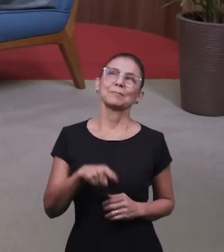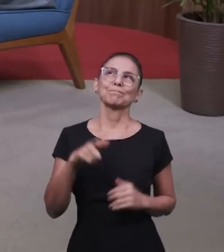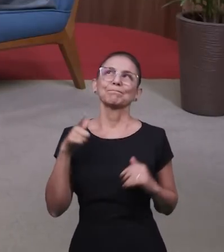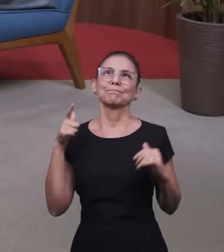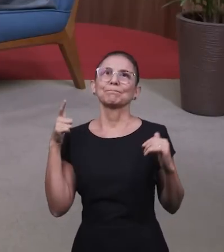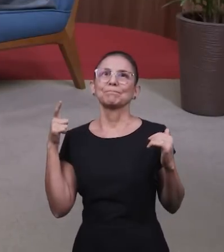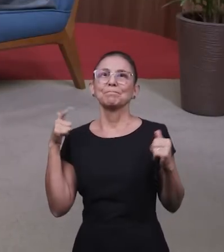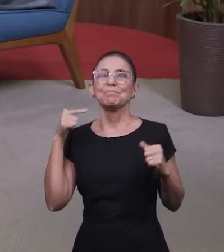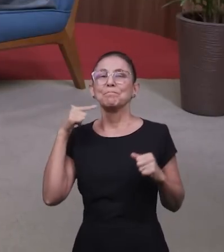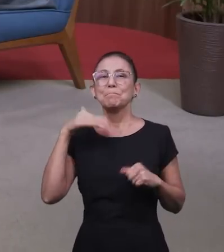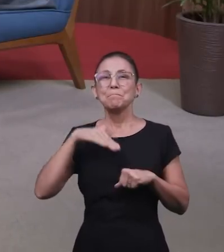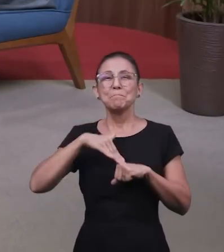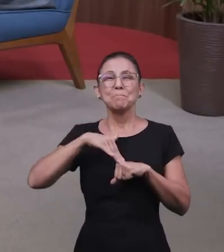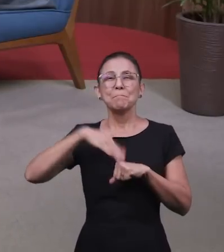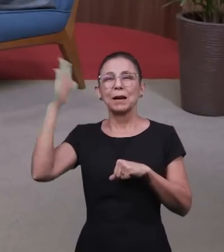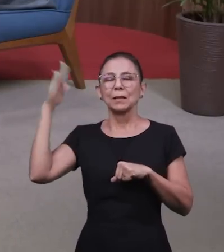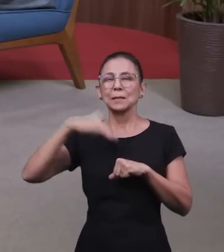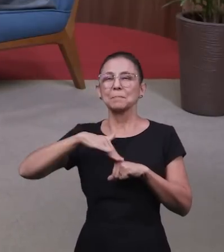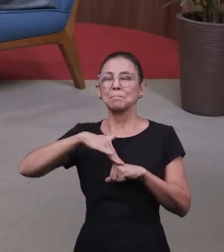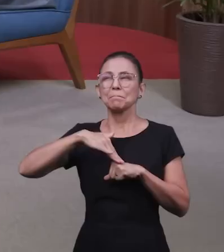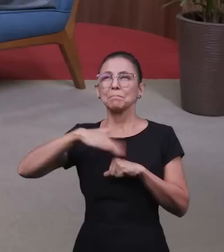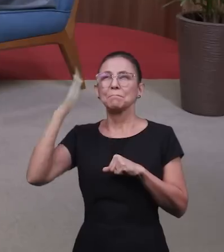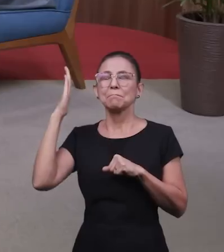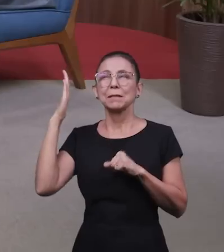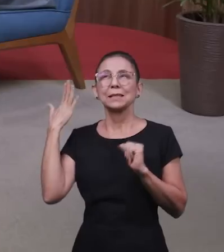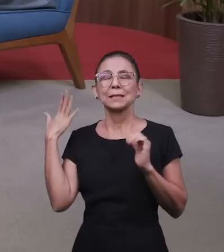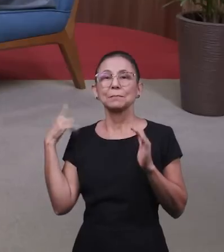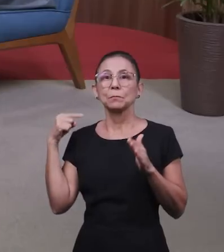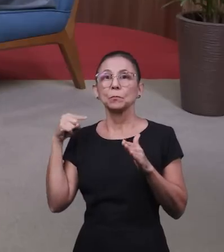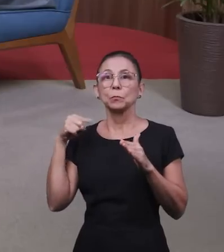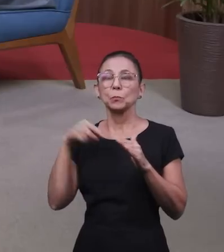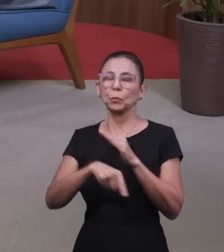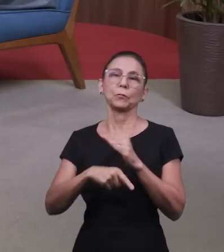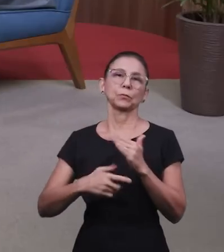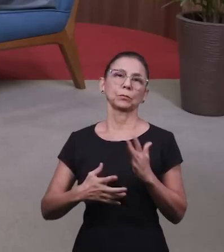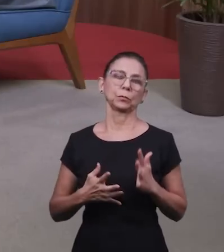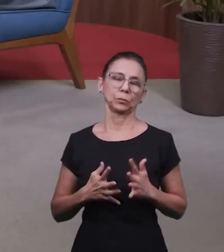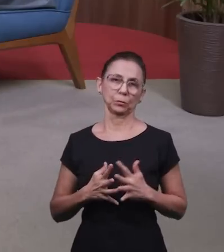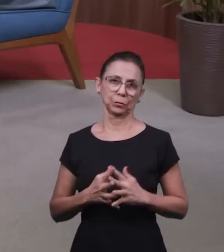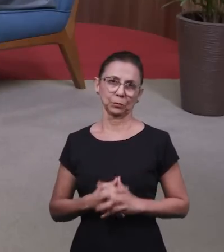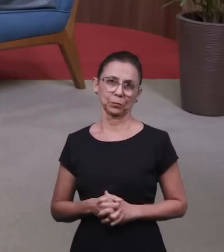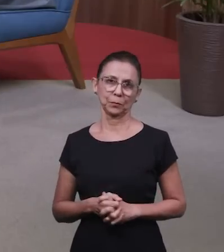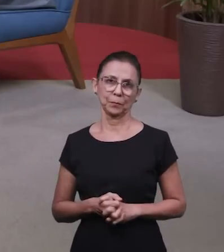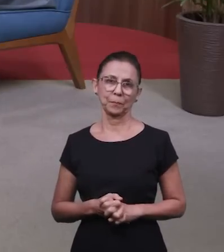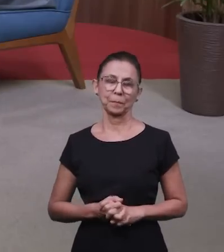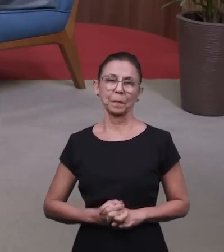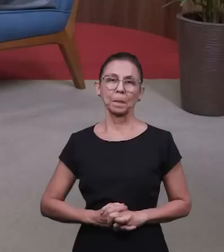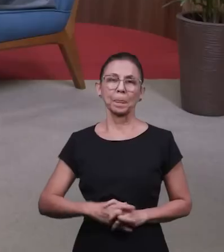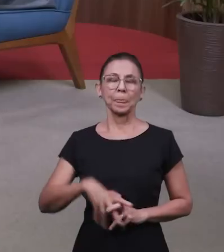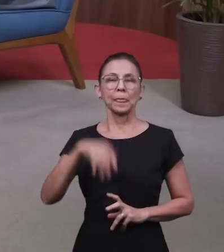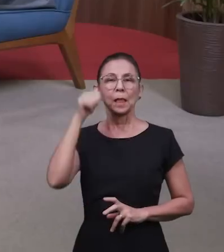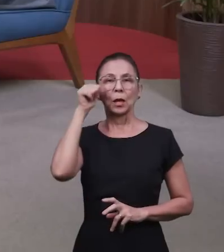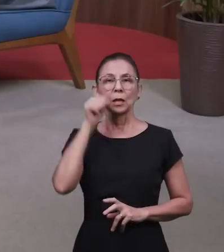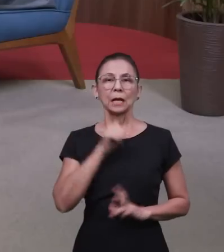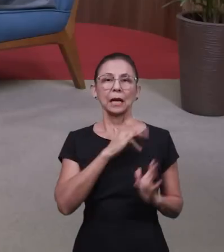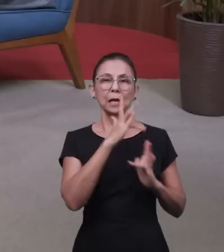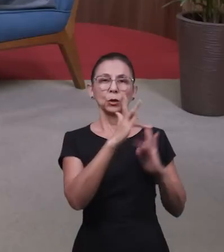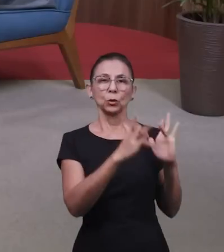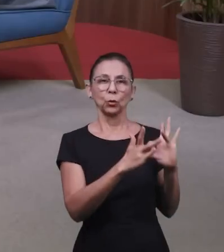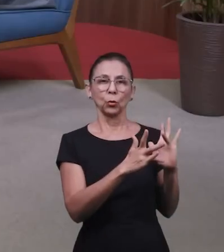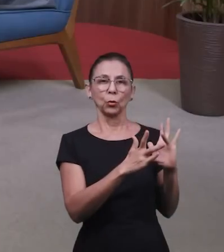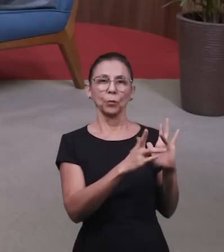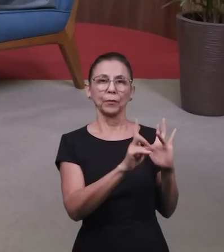gloriosos, e chama a atenção porque fala do nome, o teu nome, a noiva falando para o